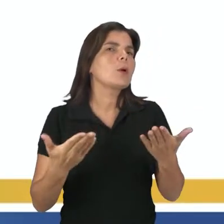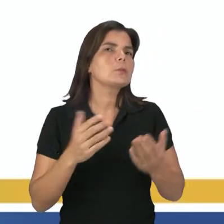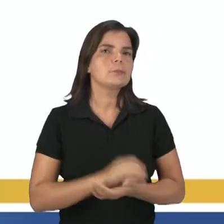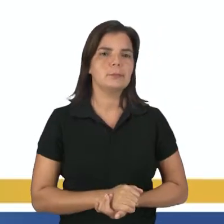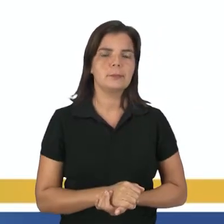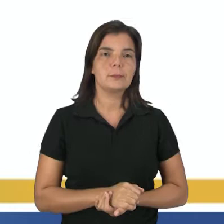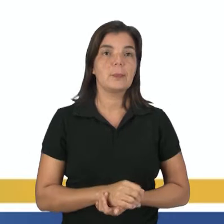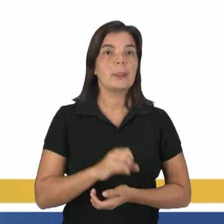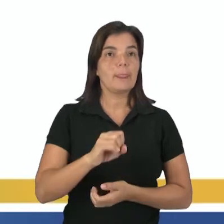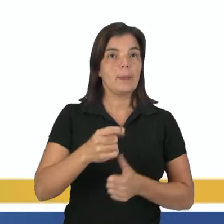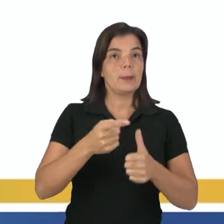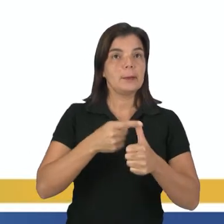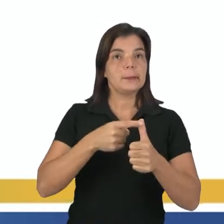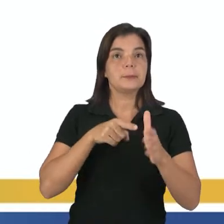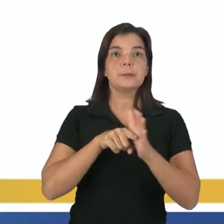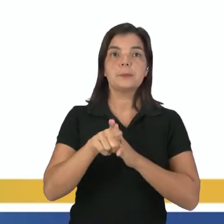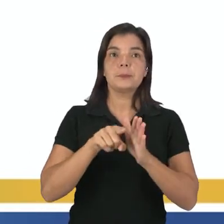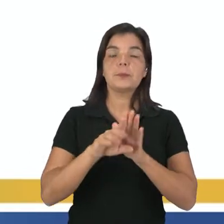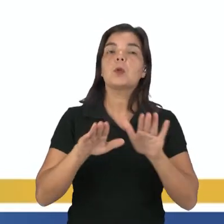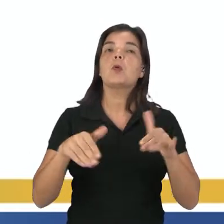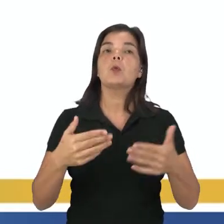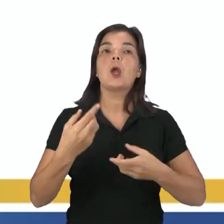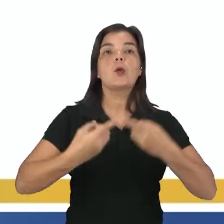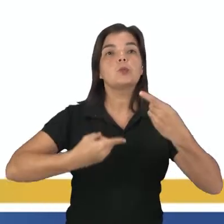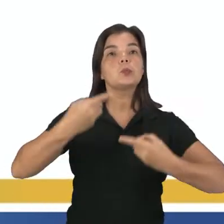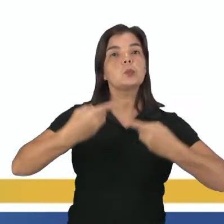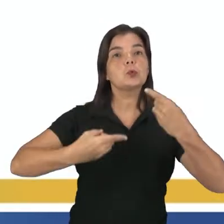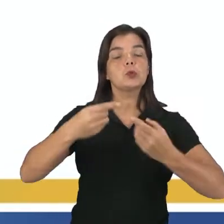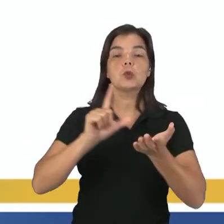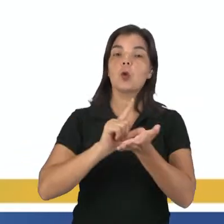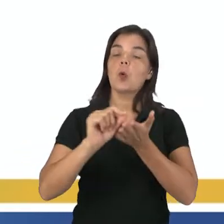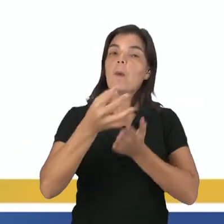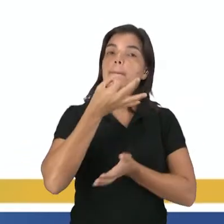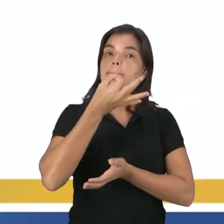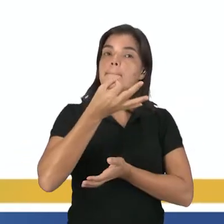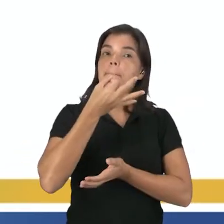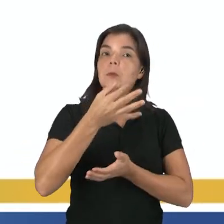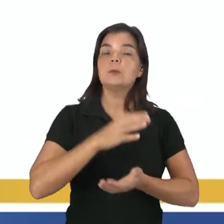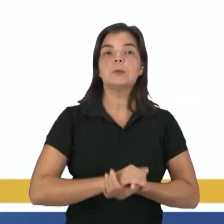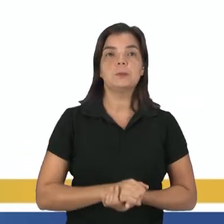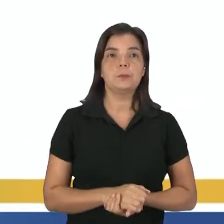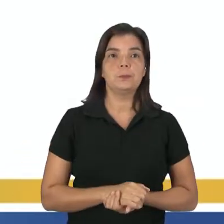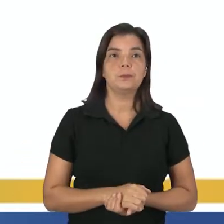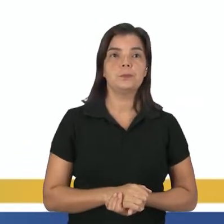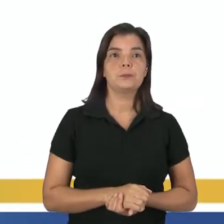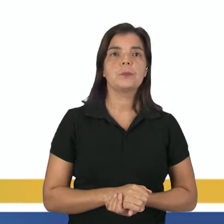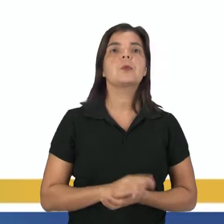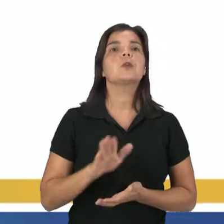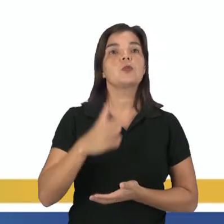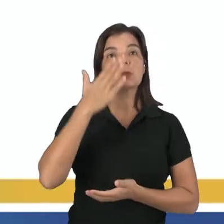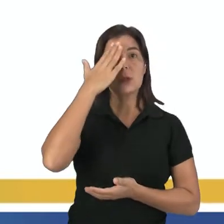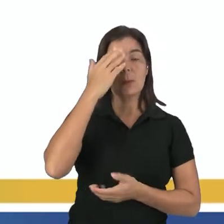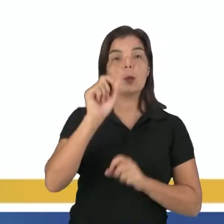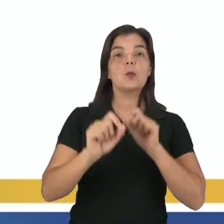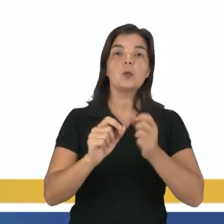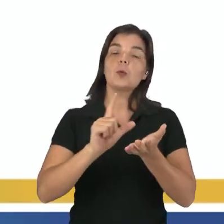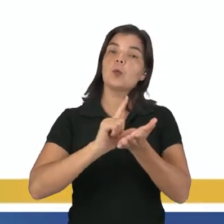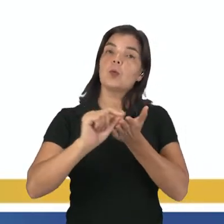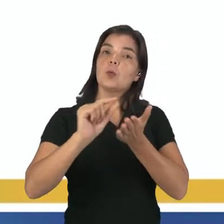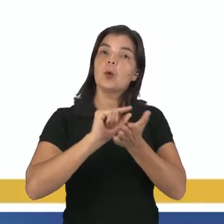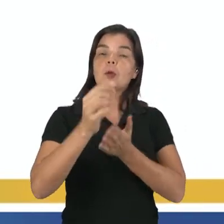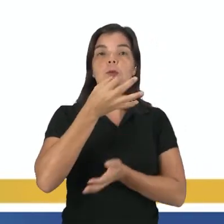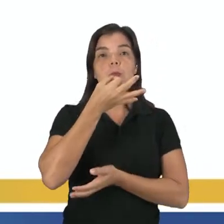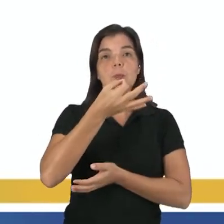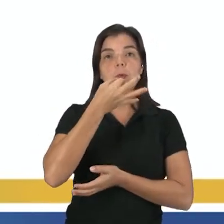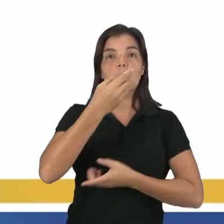fato? Segunda pergunta. O que é discutido nesse artigo de opinião? A gente já sabe, a gente já viu